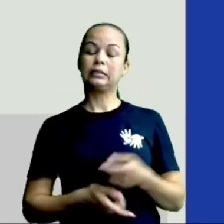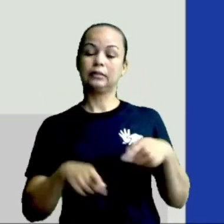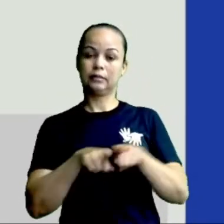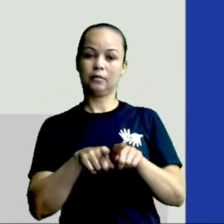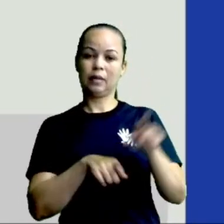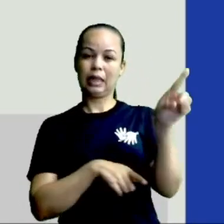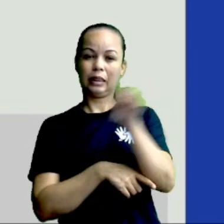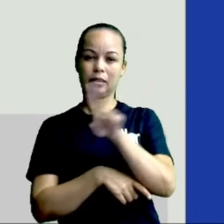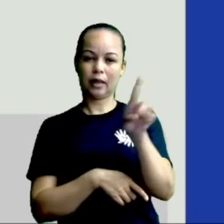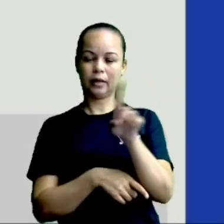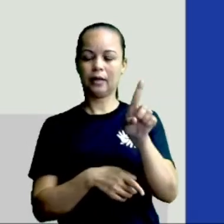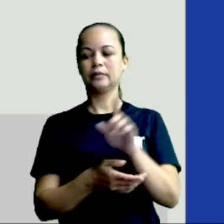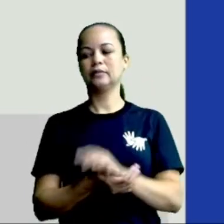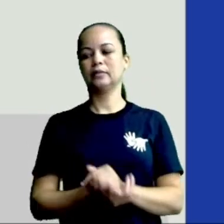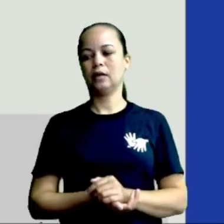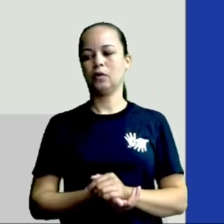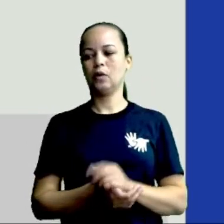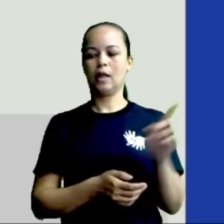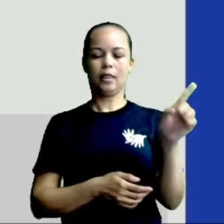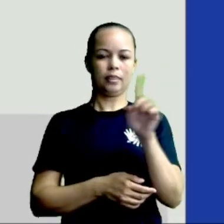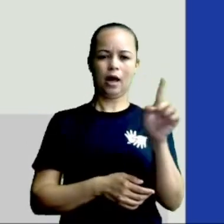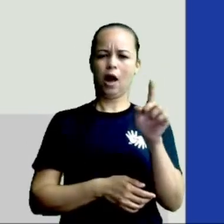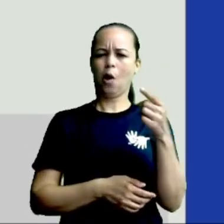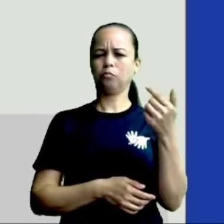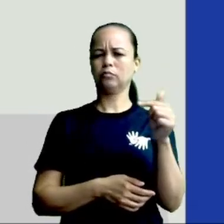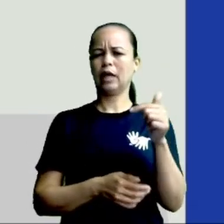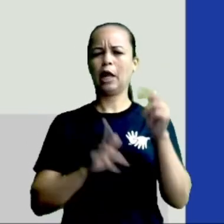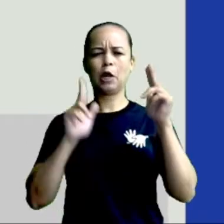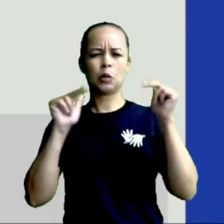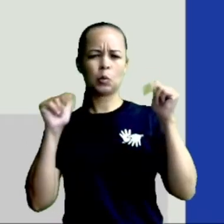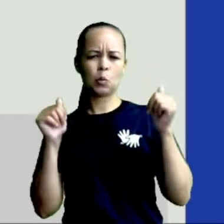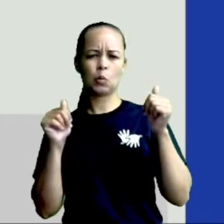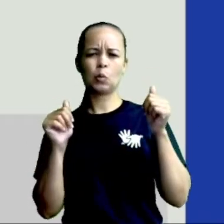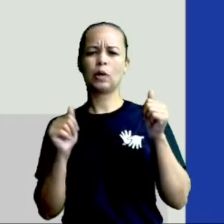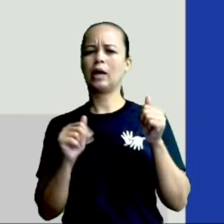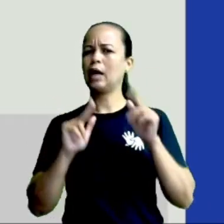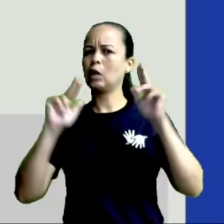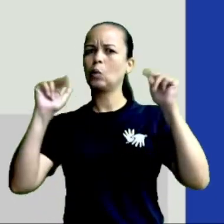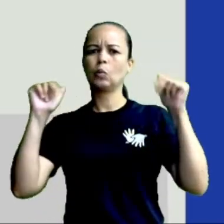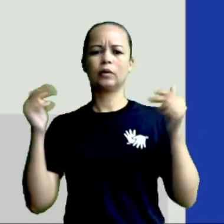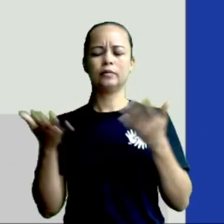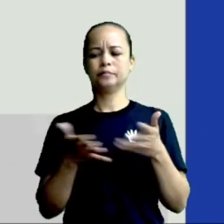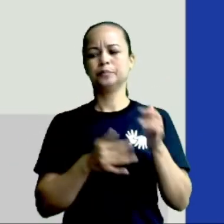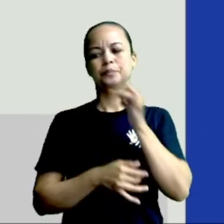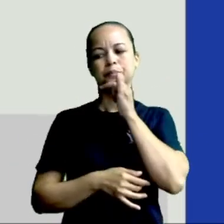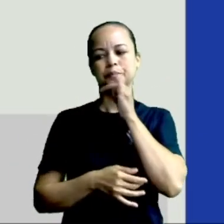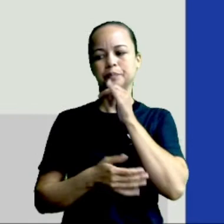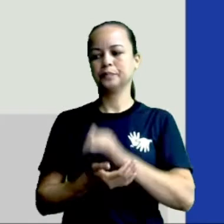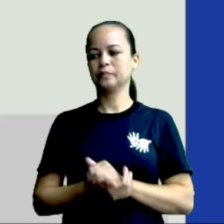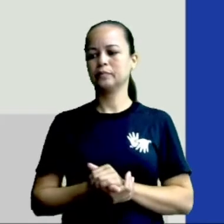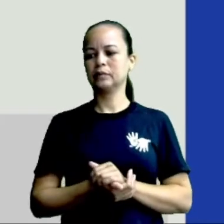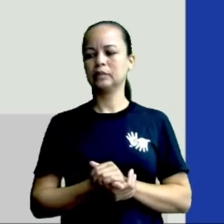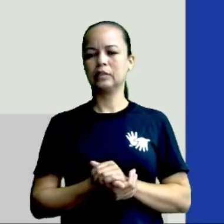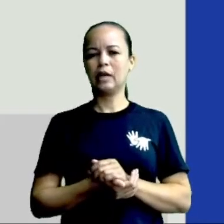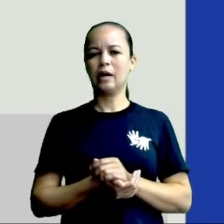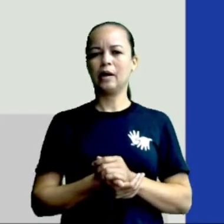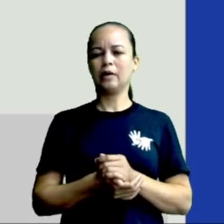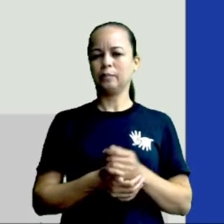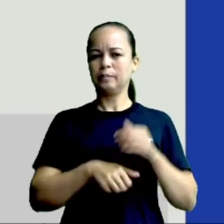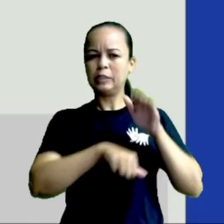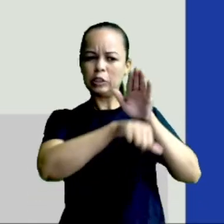nem, nunca, jamais, certo? Exemplo, nunca me chame de novo para vir